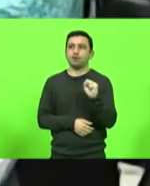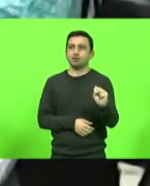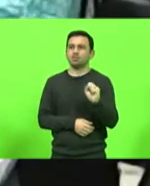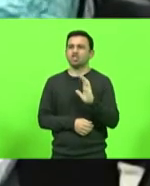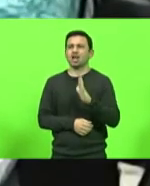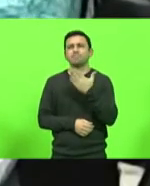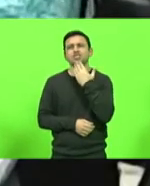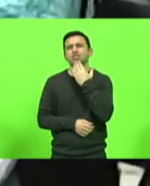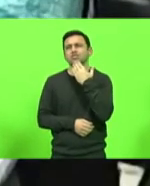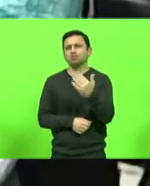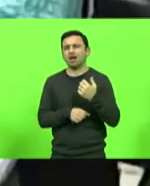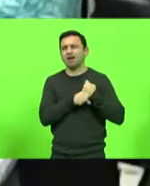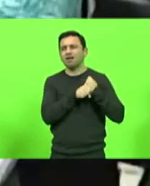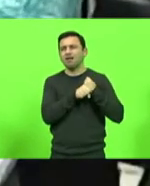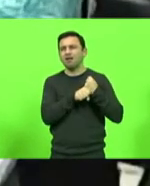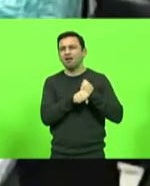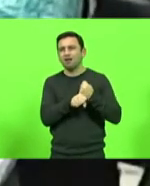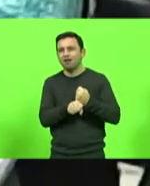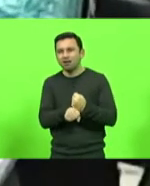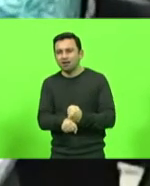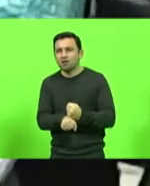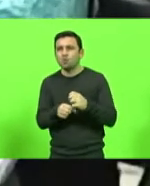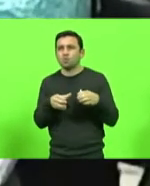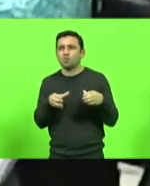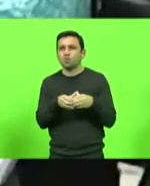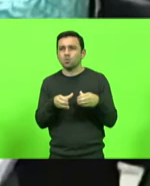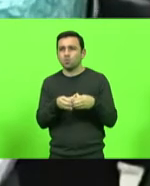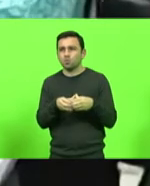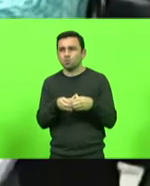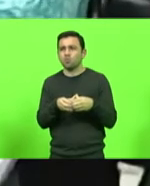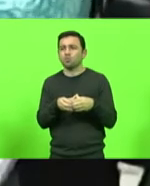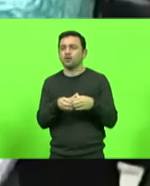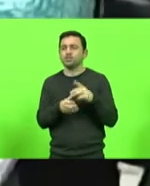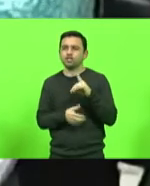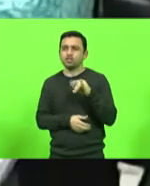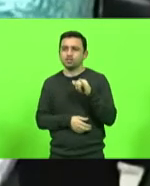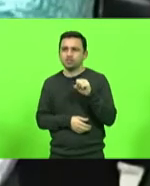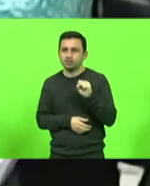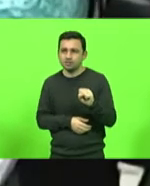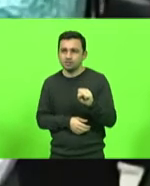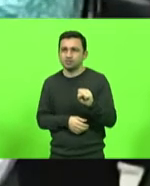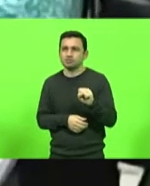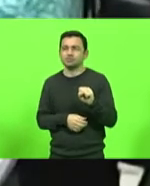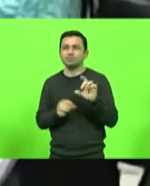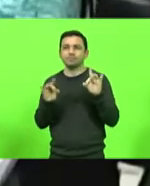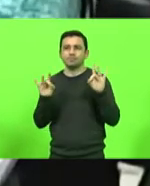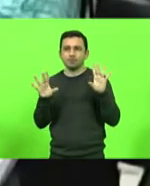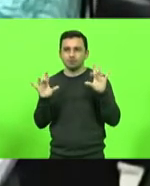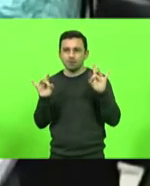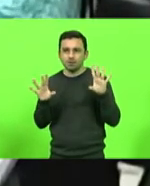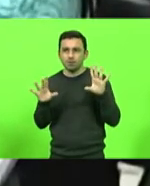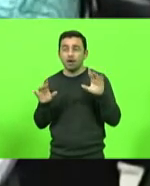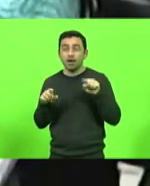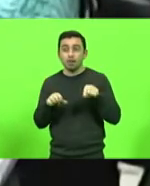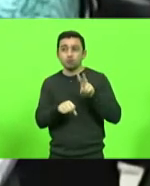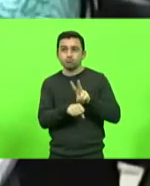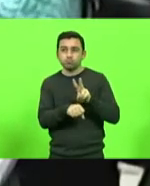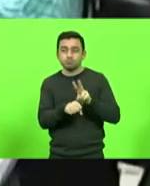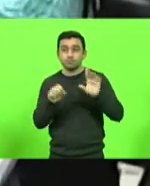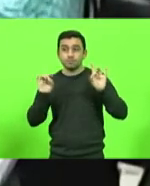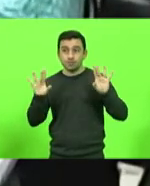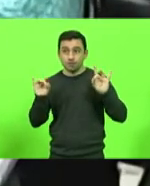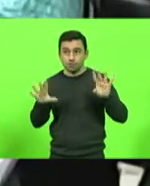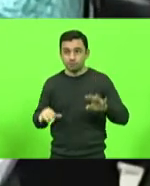muitos anos, né? A equipe da SDS, da Dias, especialmente, né, da proteção especial de